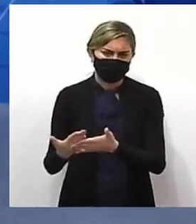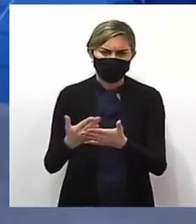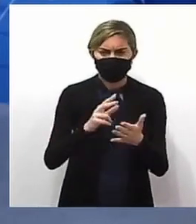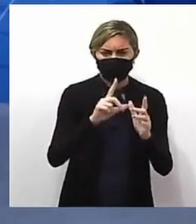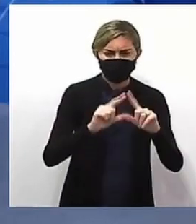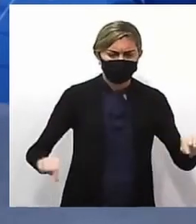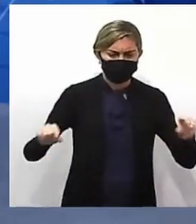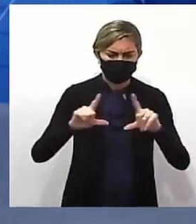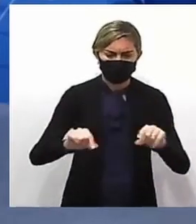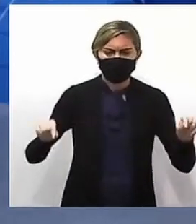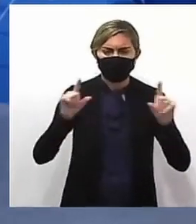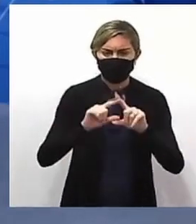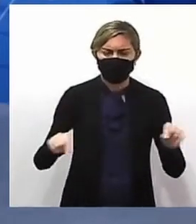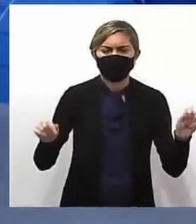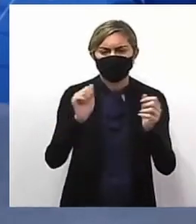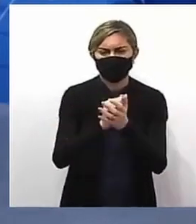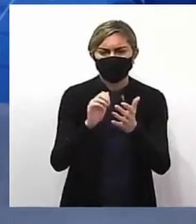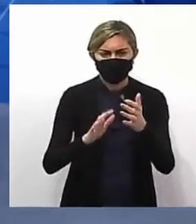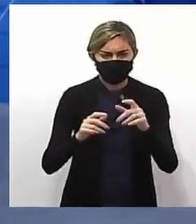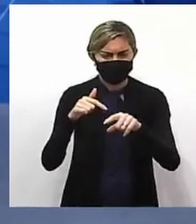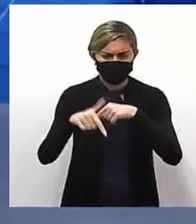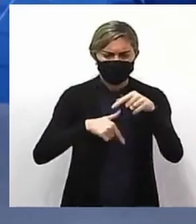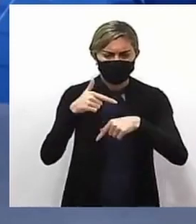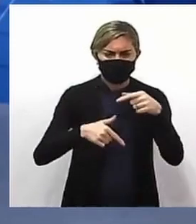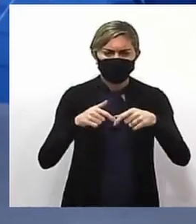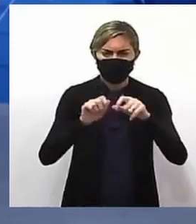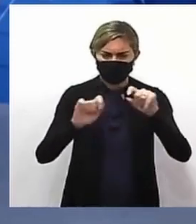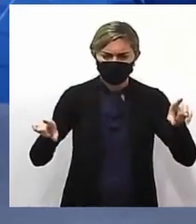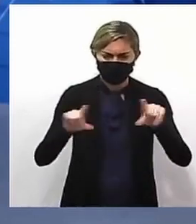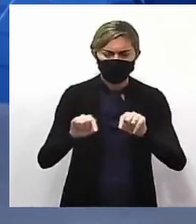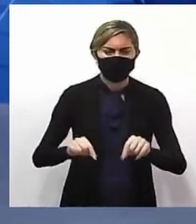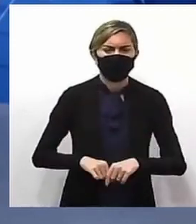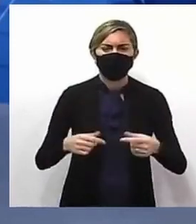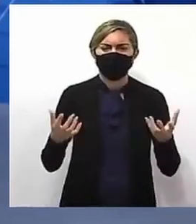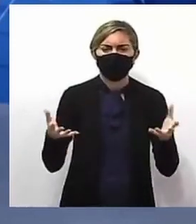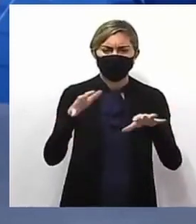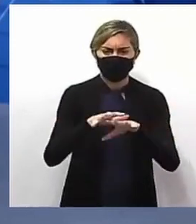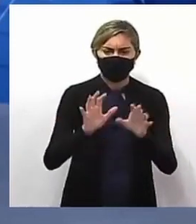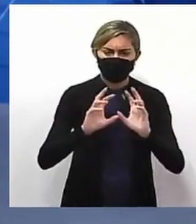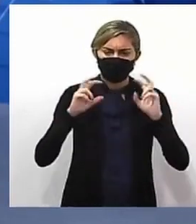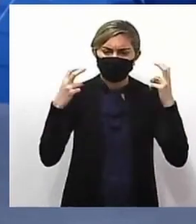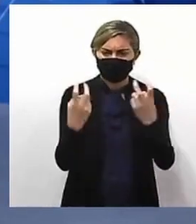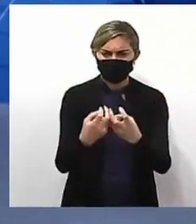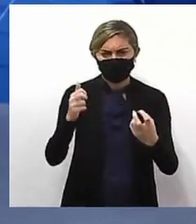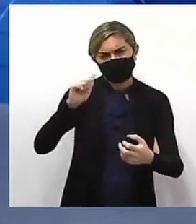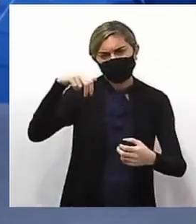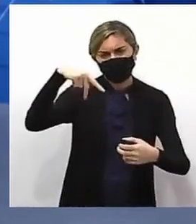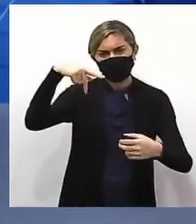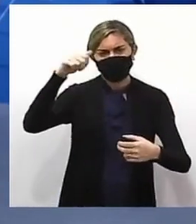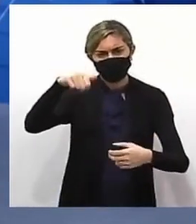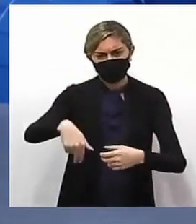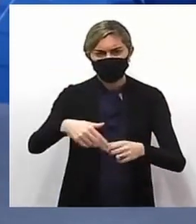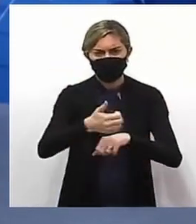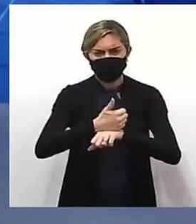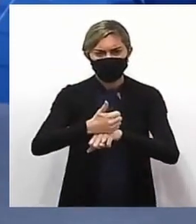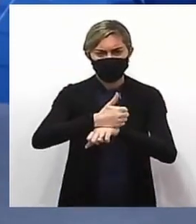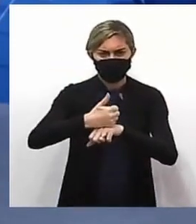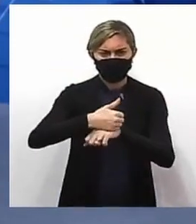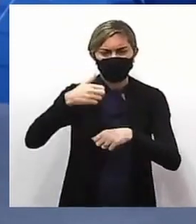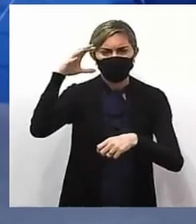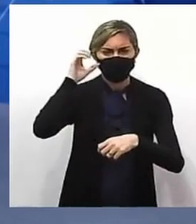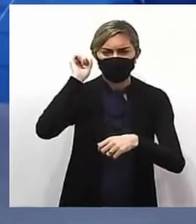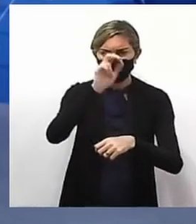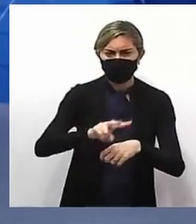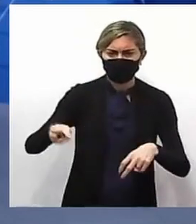legendagem de conteúdo, atividades de formação e distribuição, integra o conselho da APAN, Associação de Profissionais do